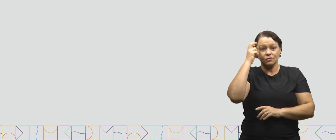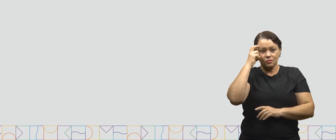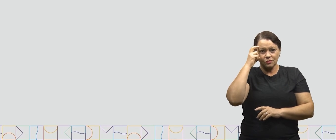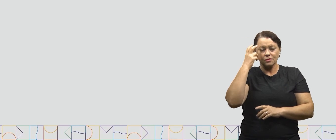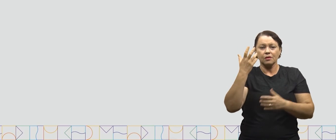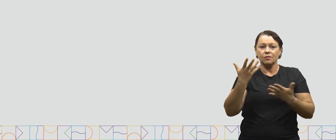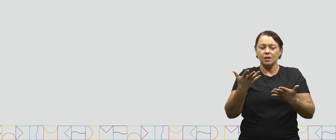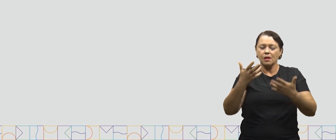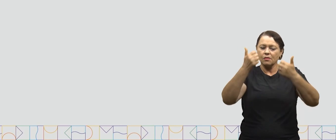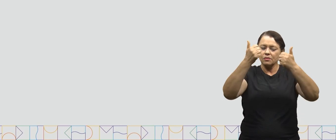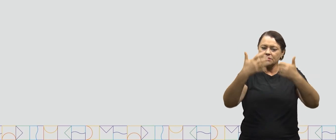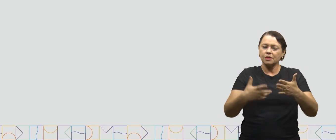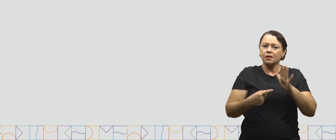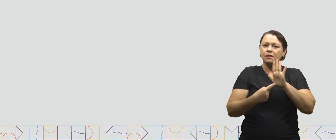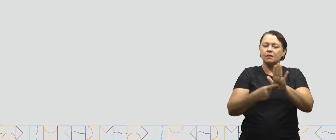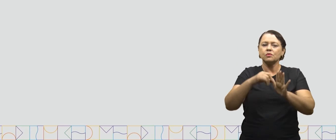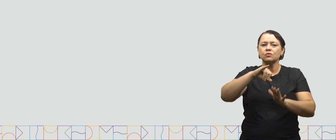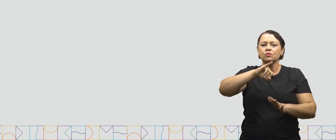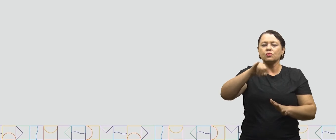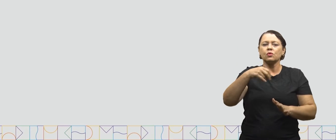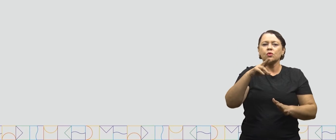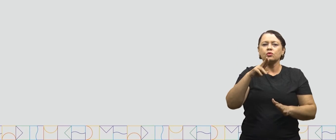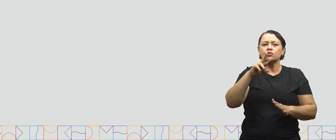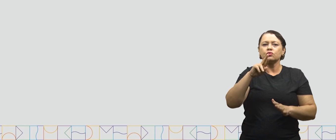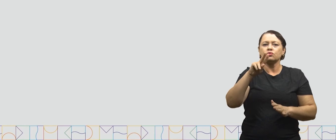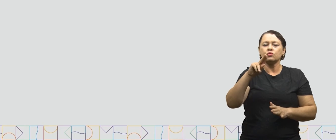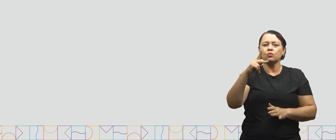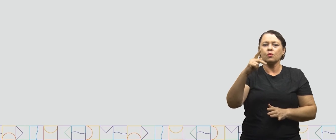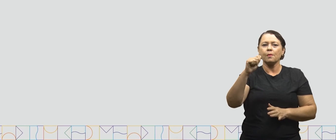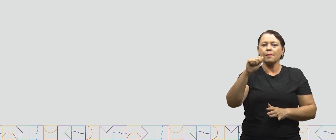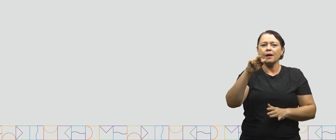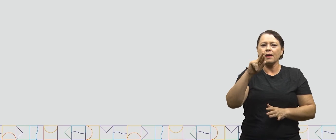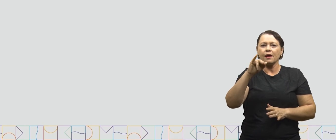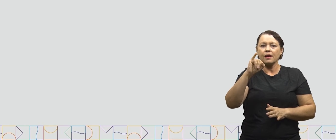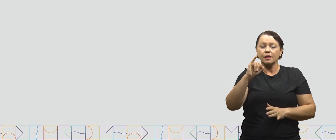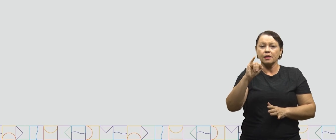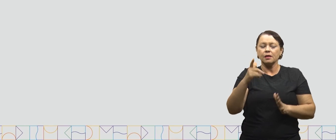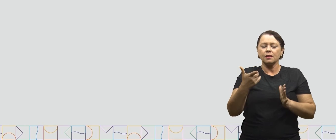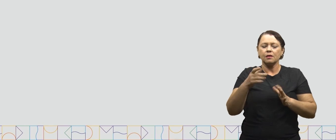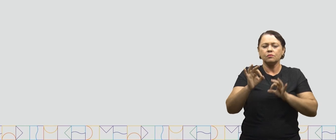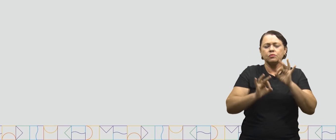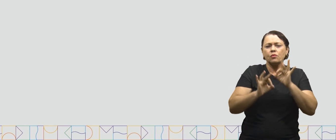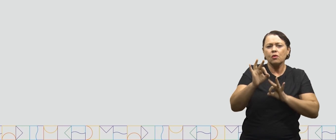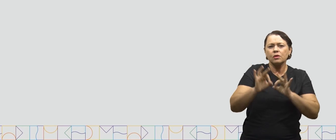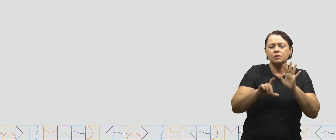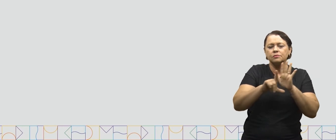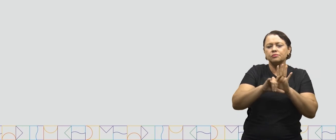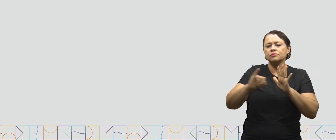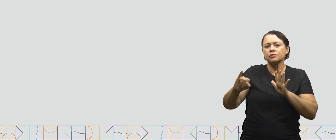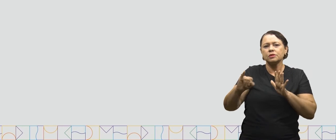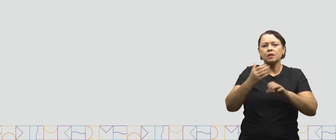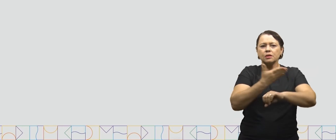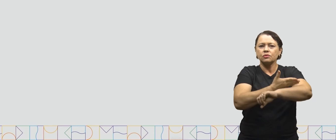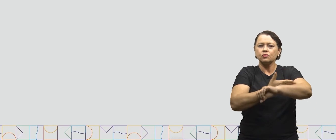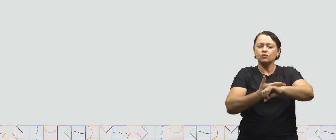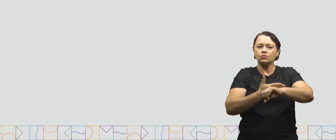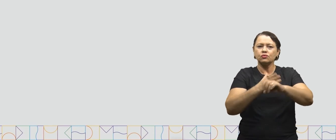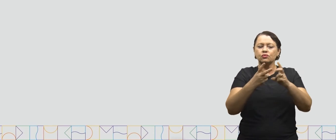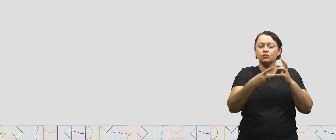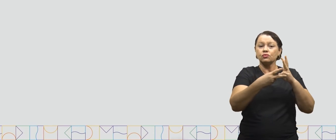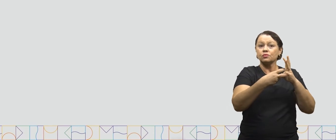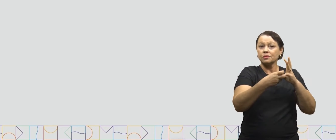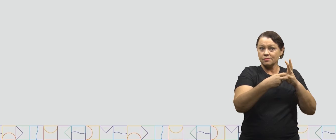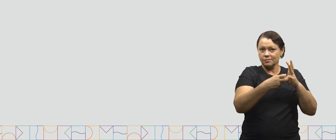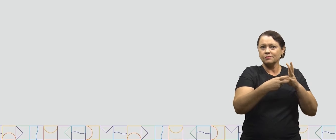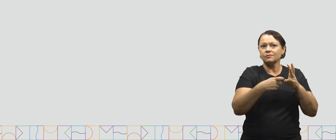isso, abordamos sobre o Jurupari, conhecido como legislador, um reformador de costumes indígenas. Para